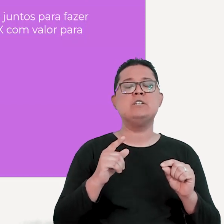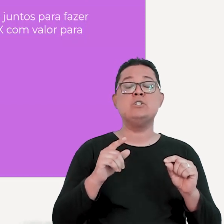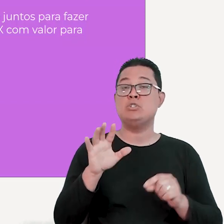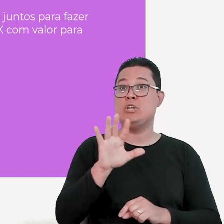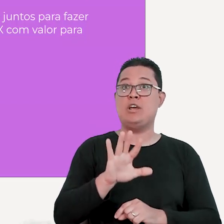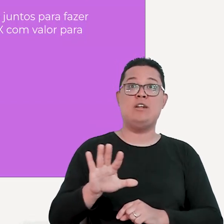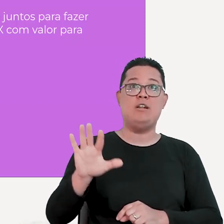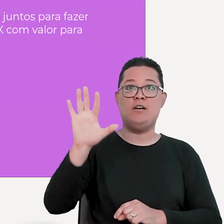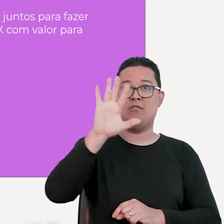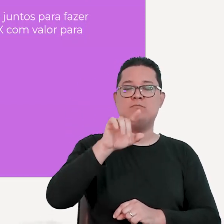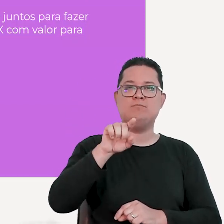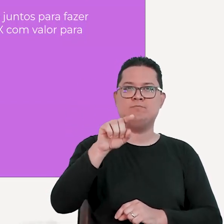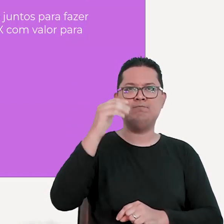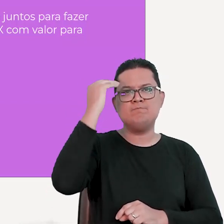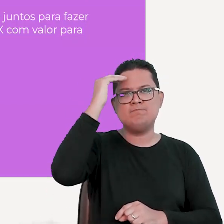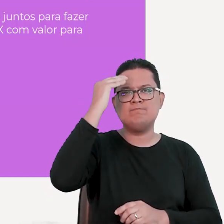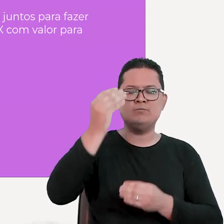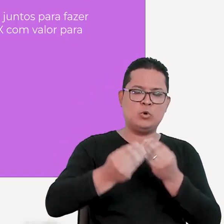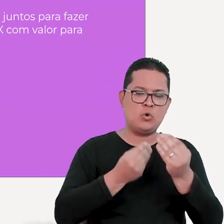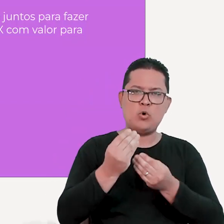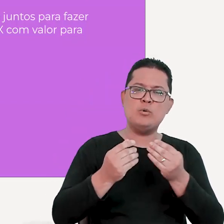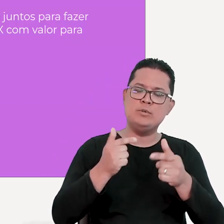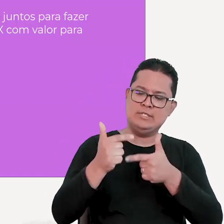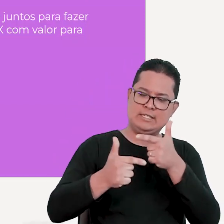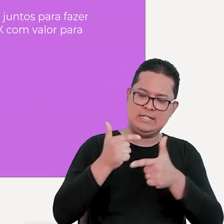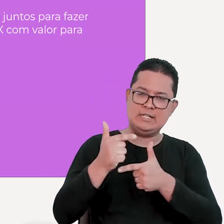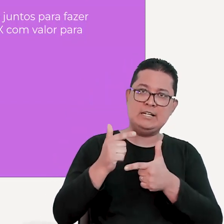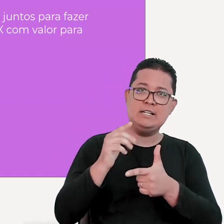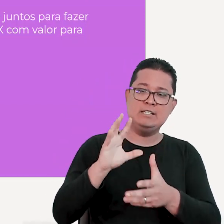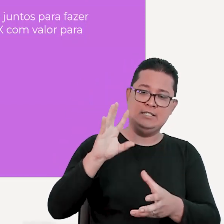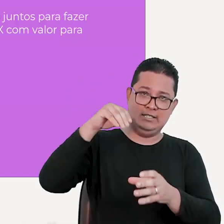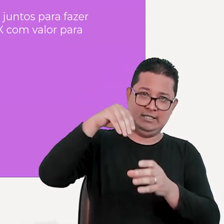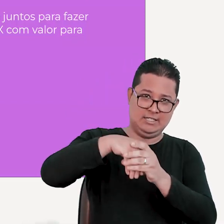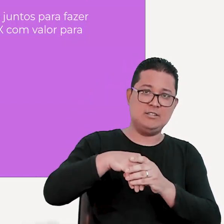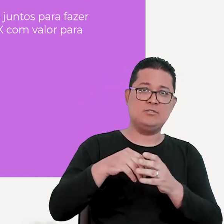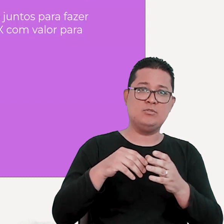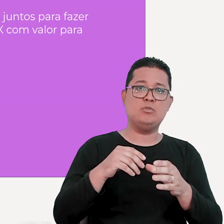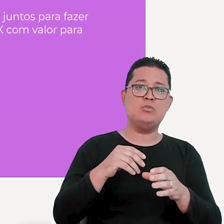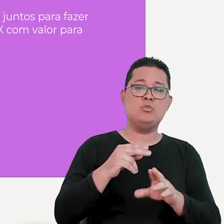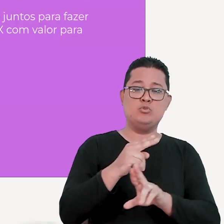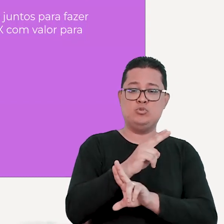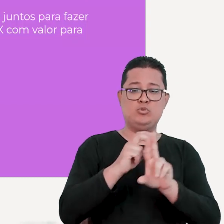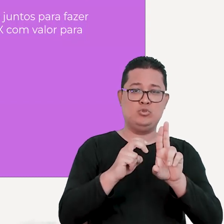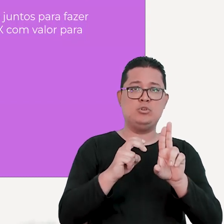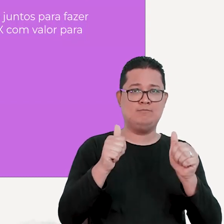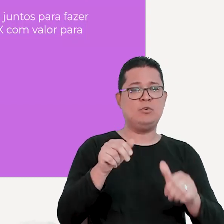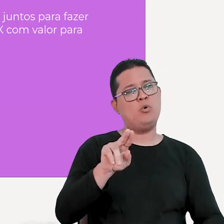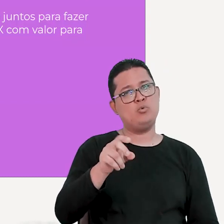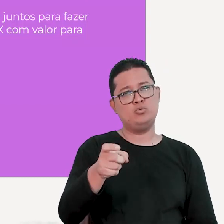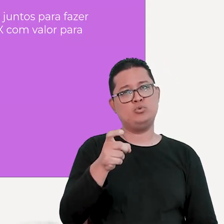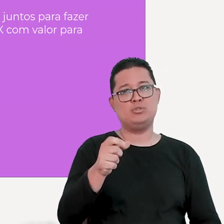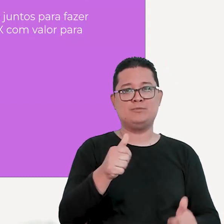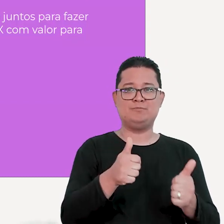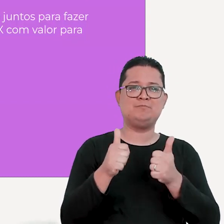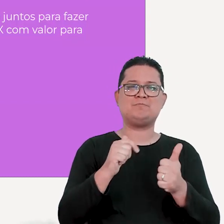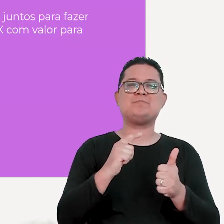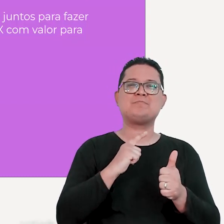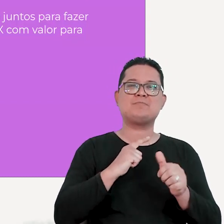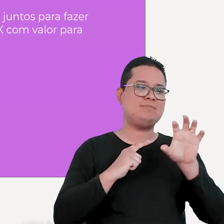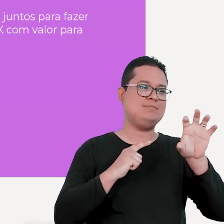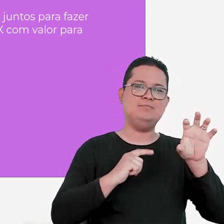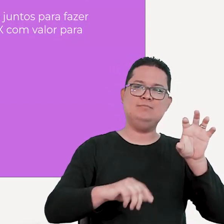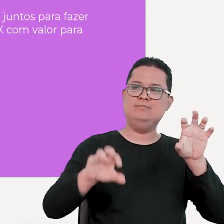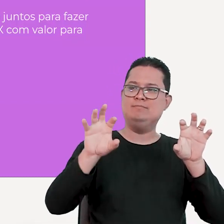geral sobre a dinâmica do time de UX, né? Aqui ao lado esquerdo da tela, a gente tem um diagrama